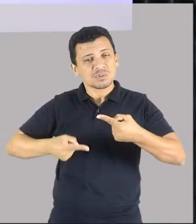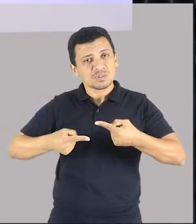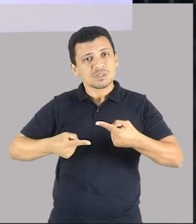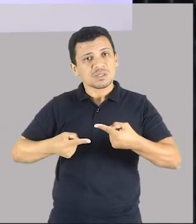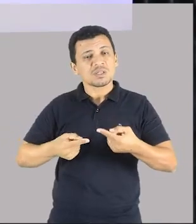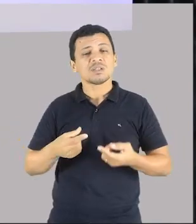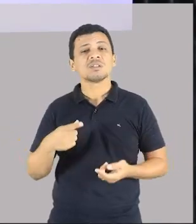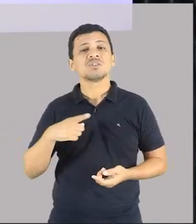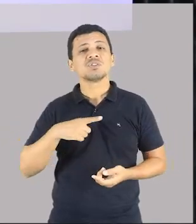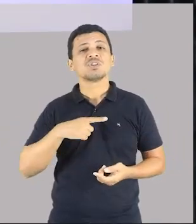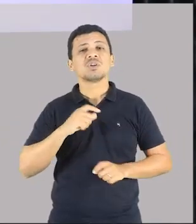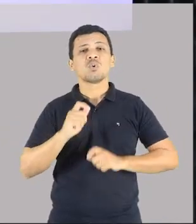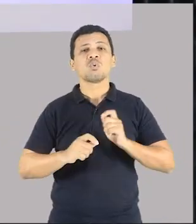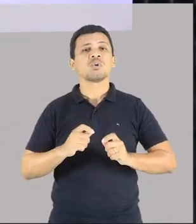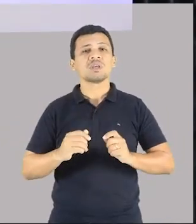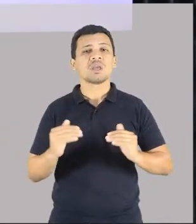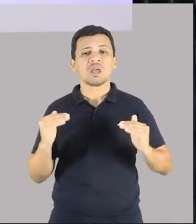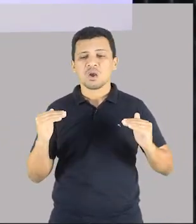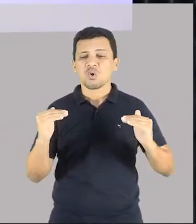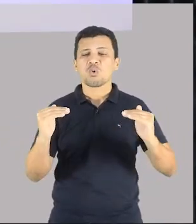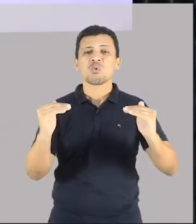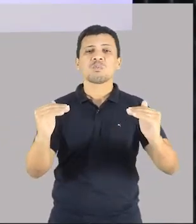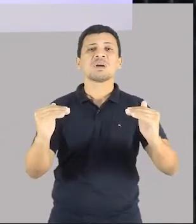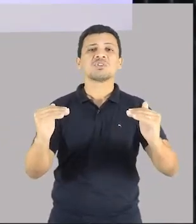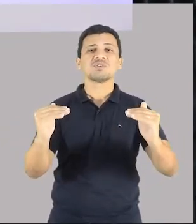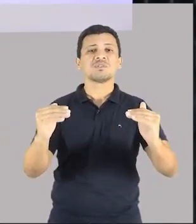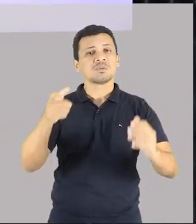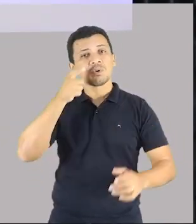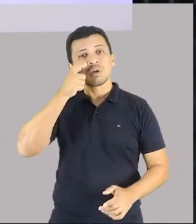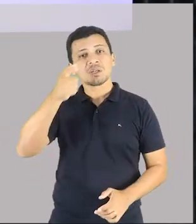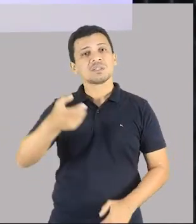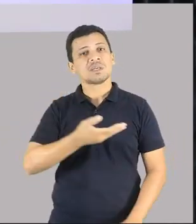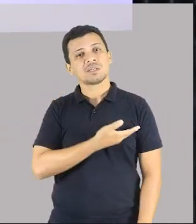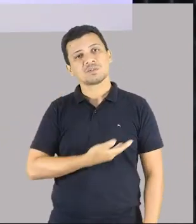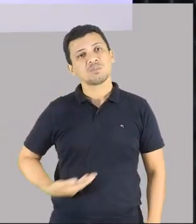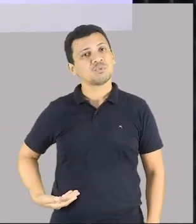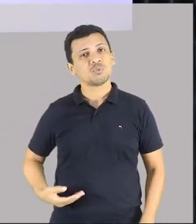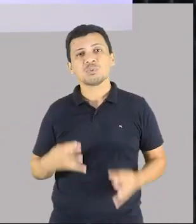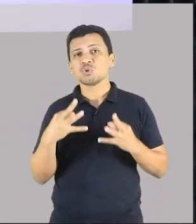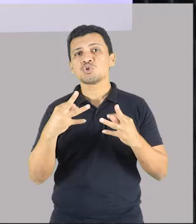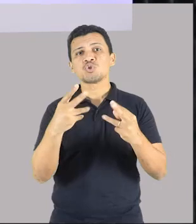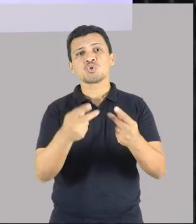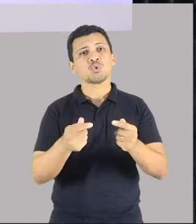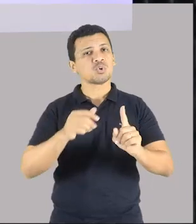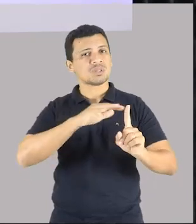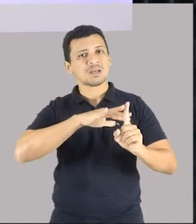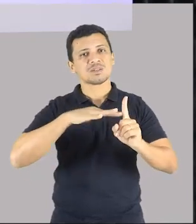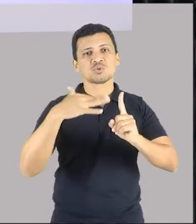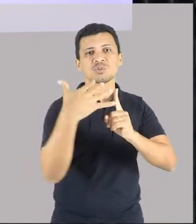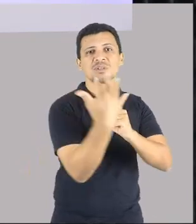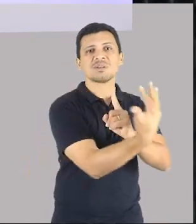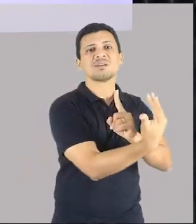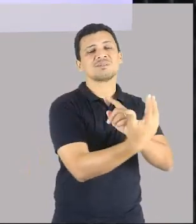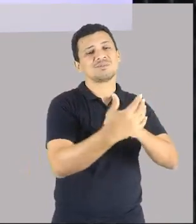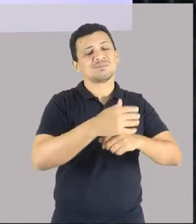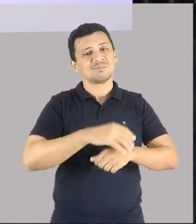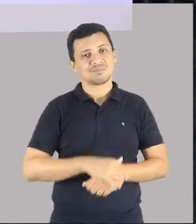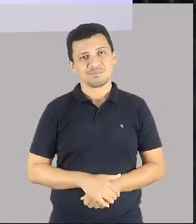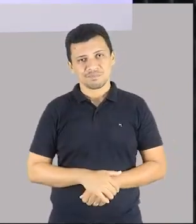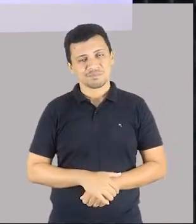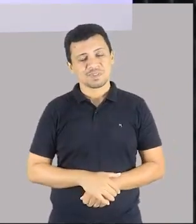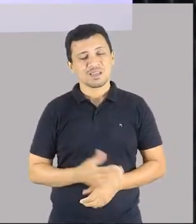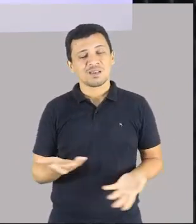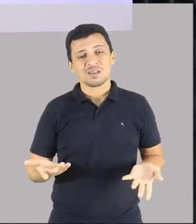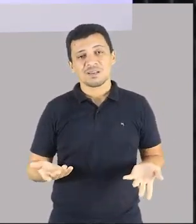estivesse compatível com o interesse público, com o interesse de toda a sociedade. Então, a administração pública ela não